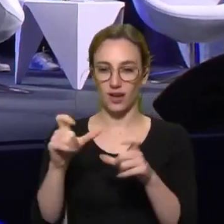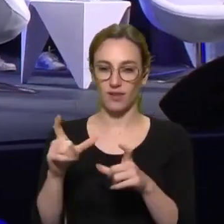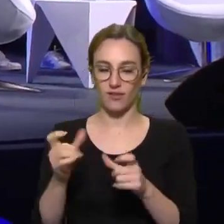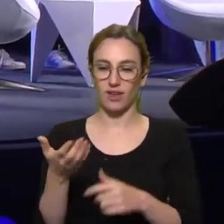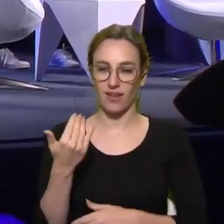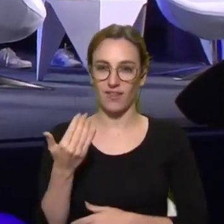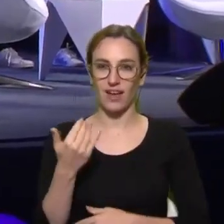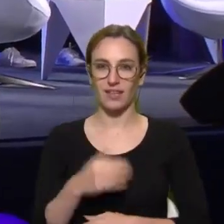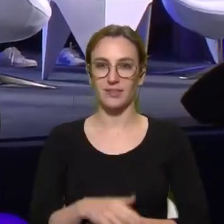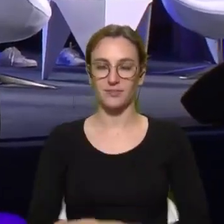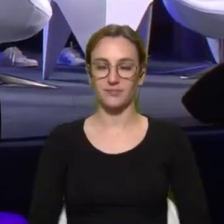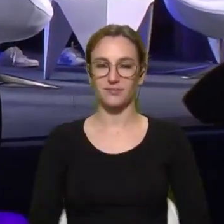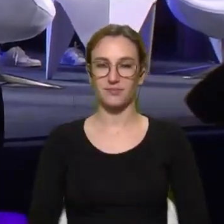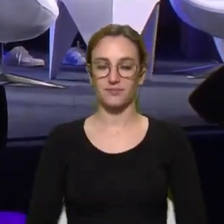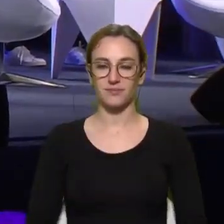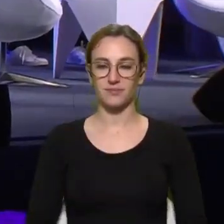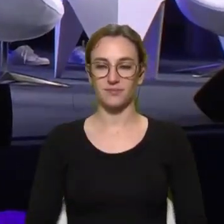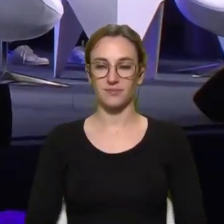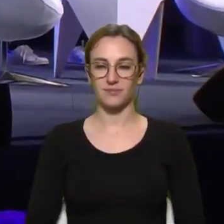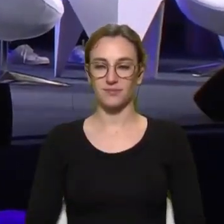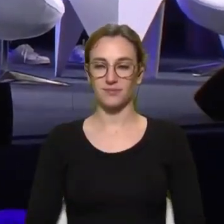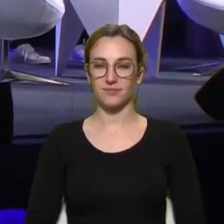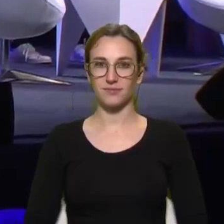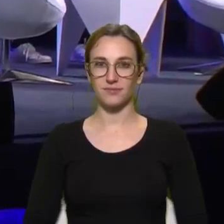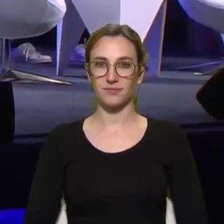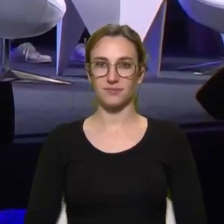tirar aqui uma fotografia. Isso.